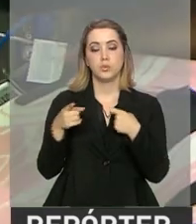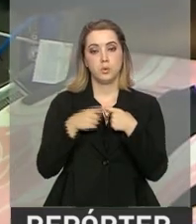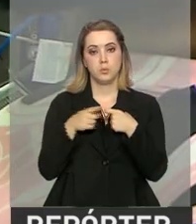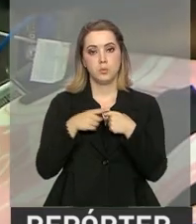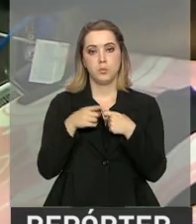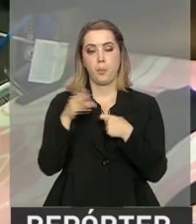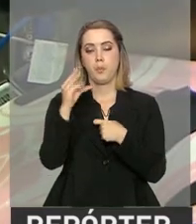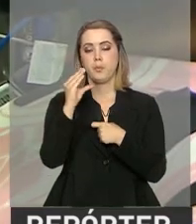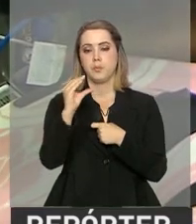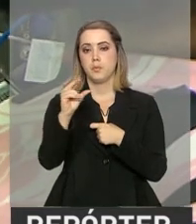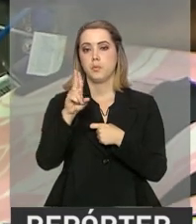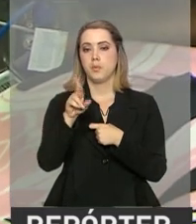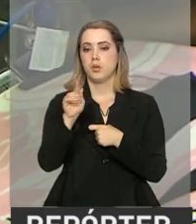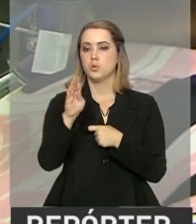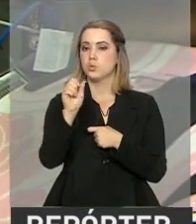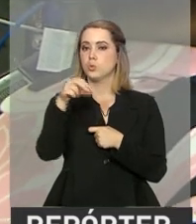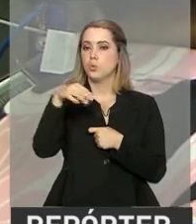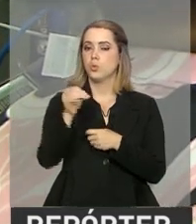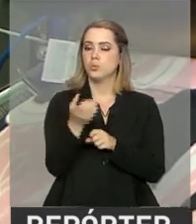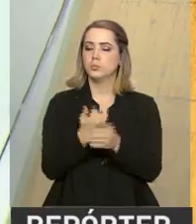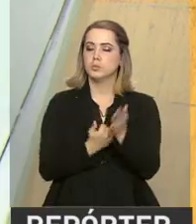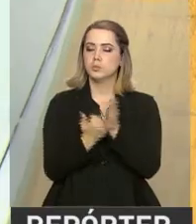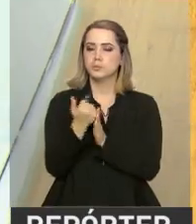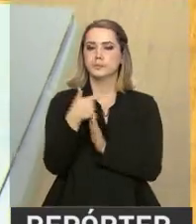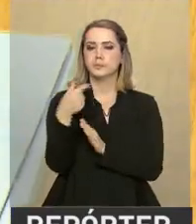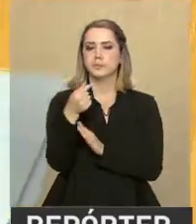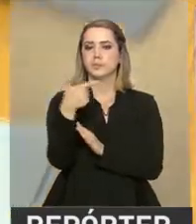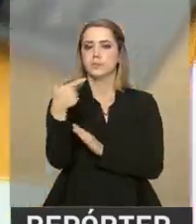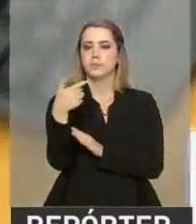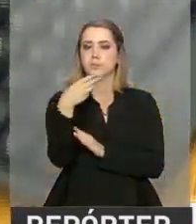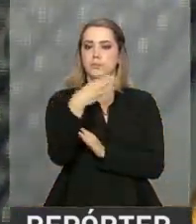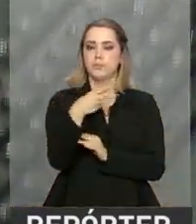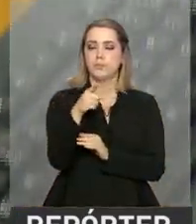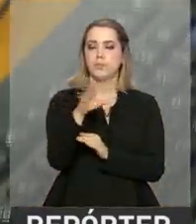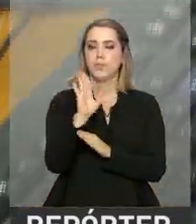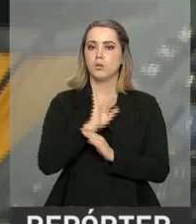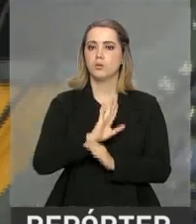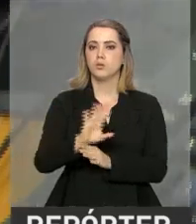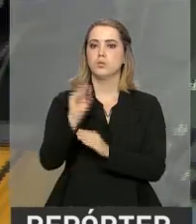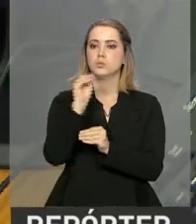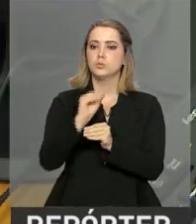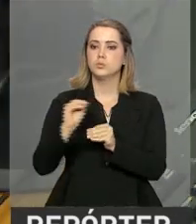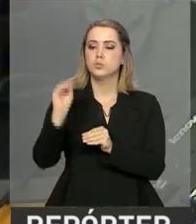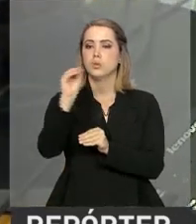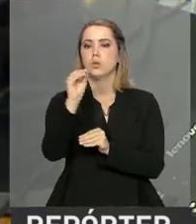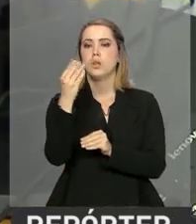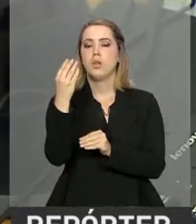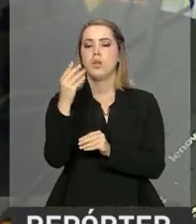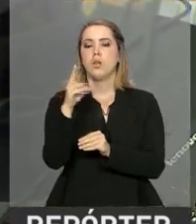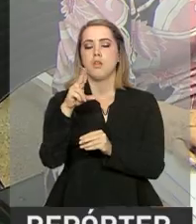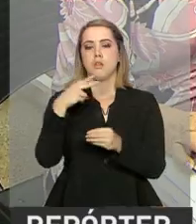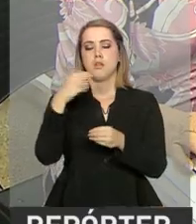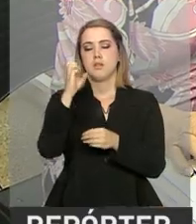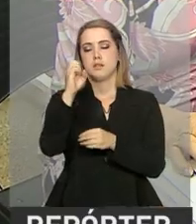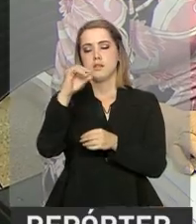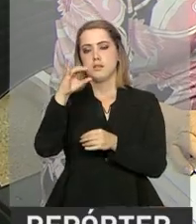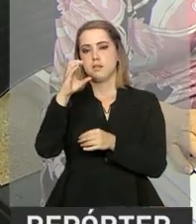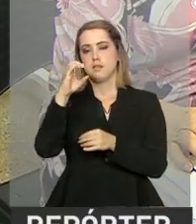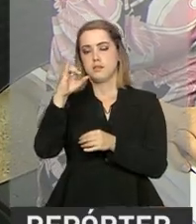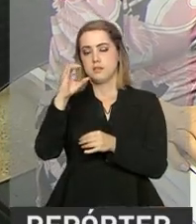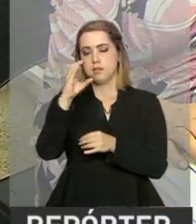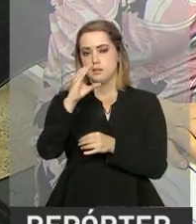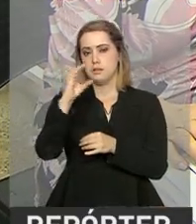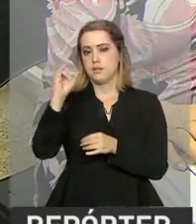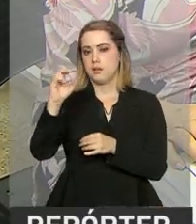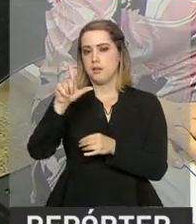Reis entrou no programa em 2013 ele foi ajudar no trabalho de Ceilândia no distrito federal e diz